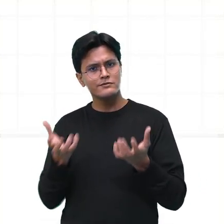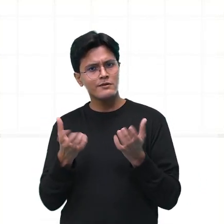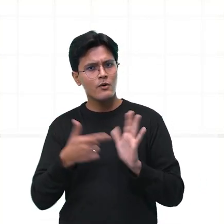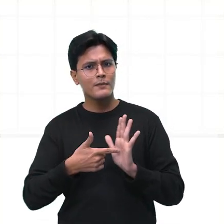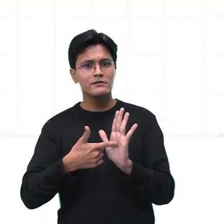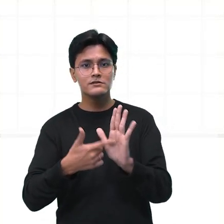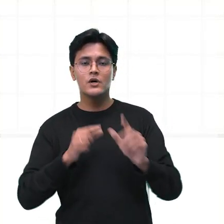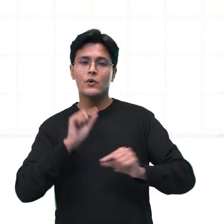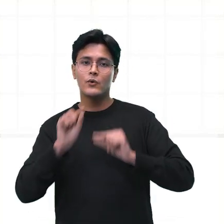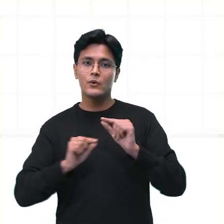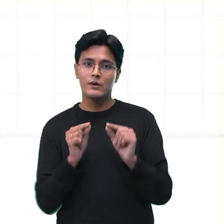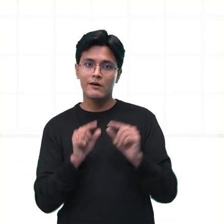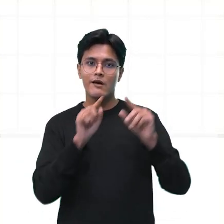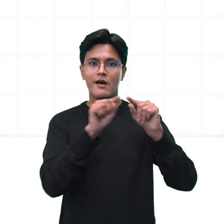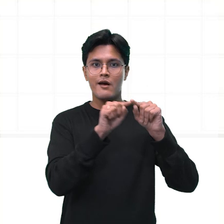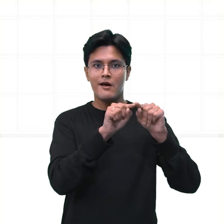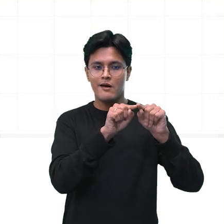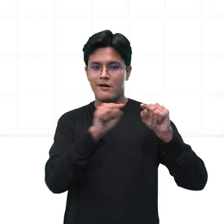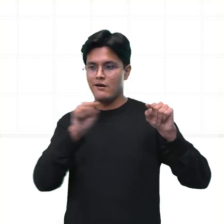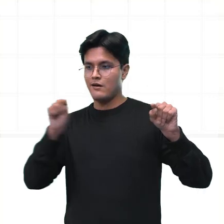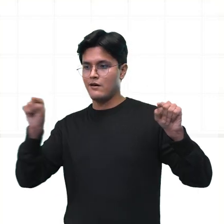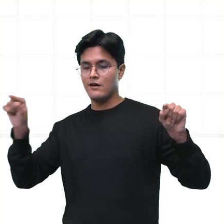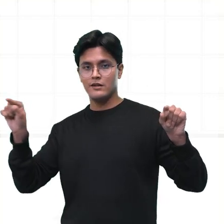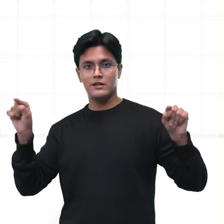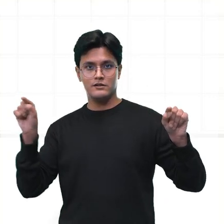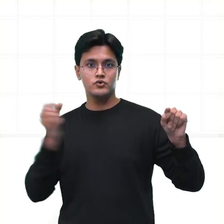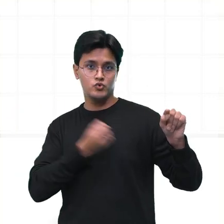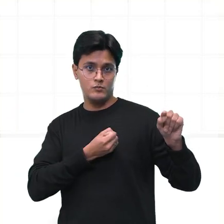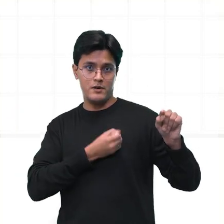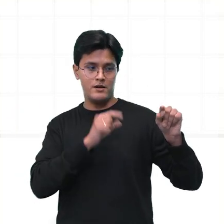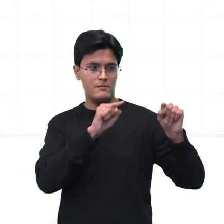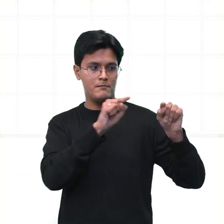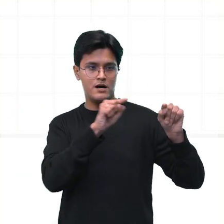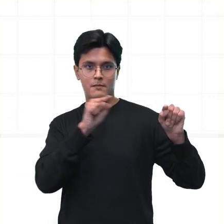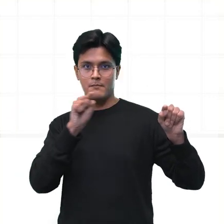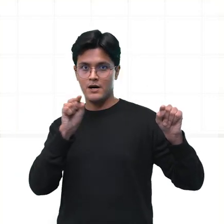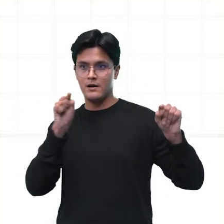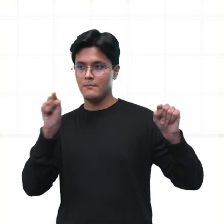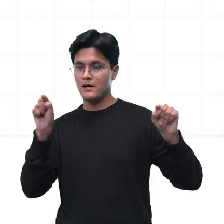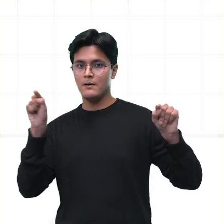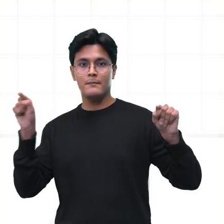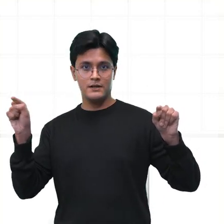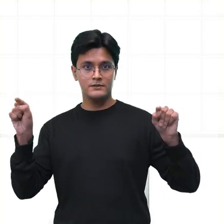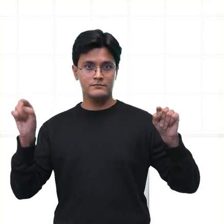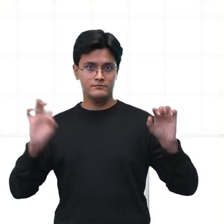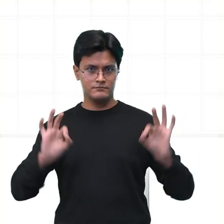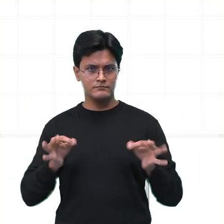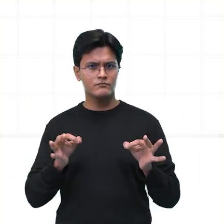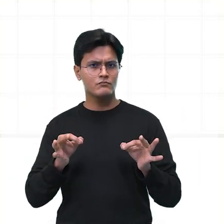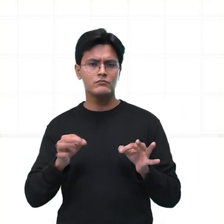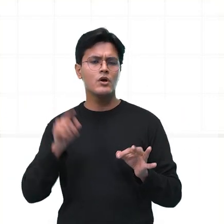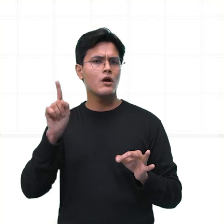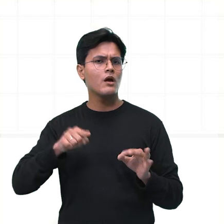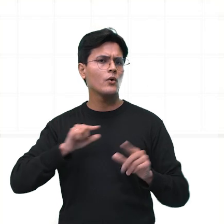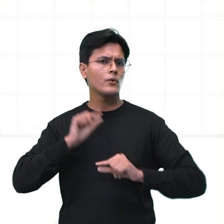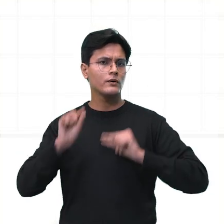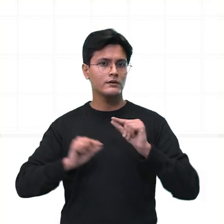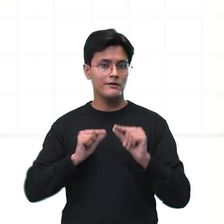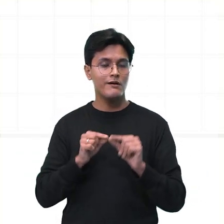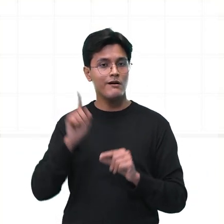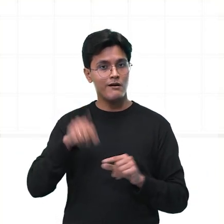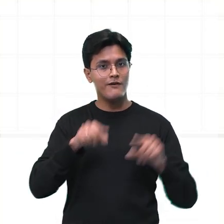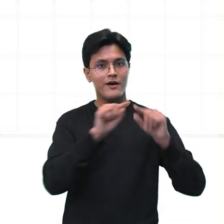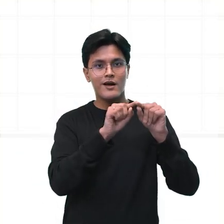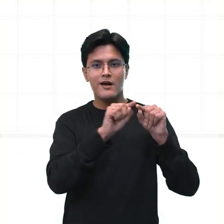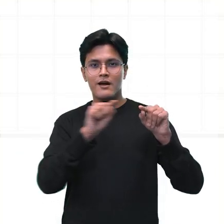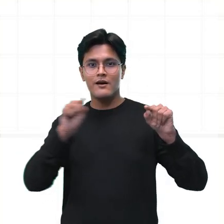aqui ó a reta numérica tá Veja a reta numérica nada mais é que uma